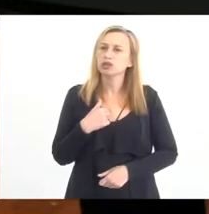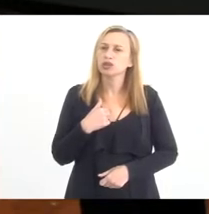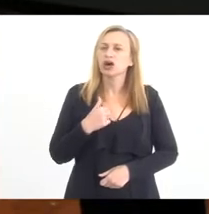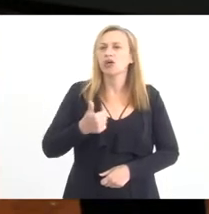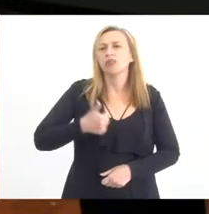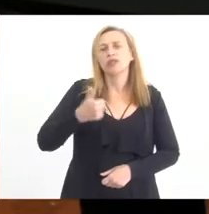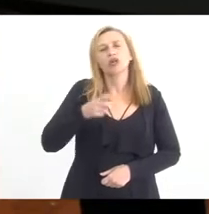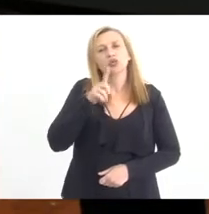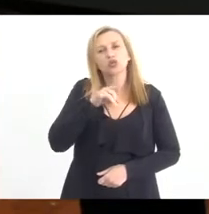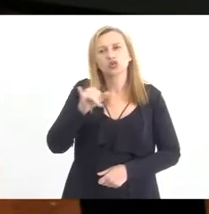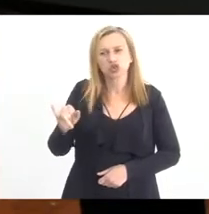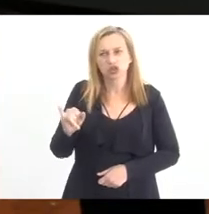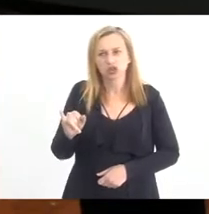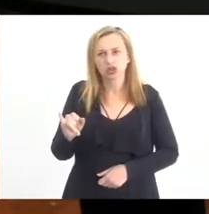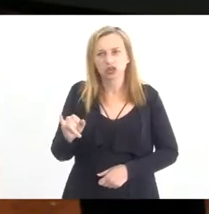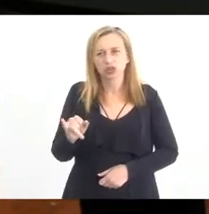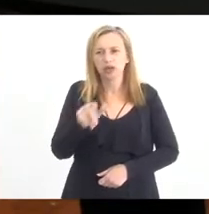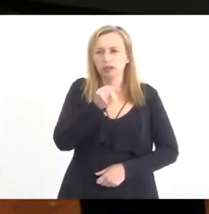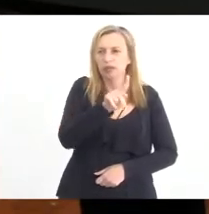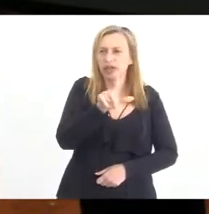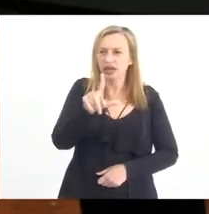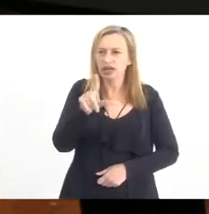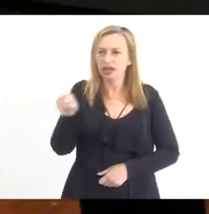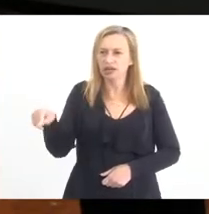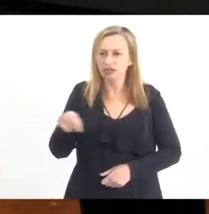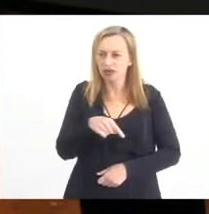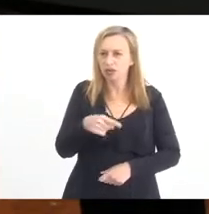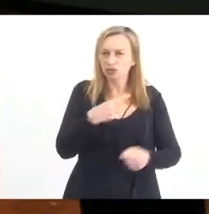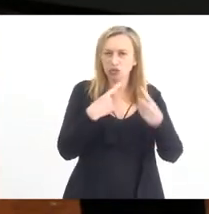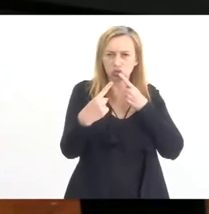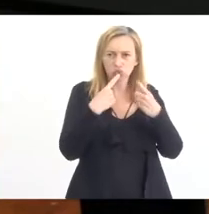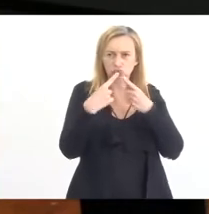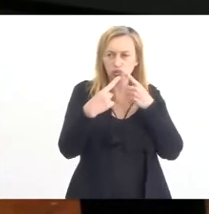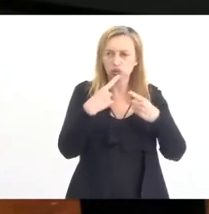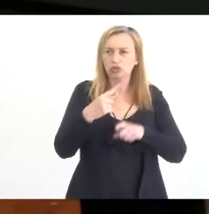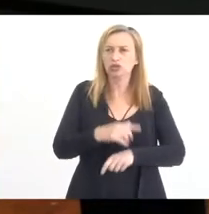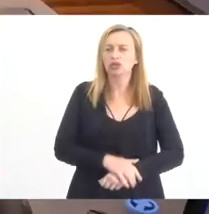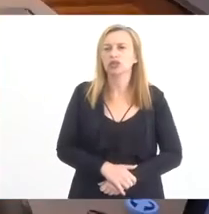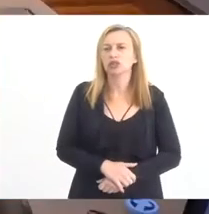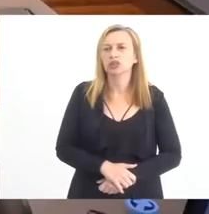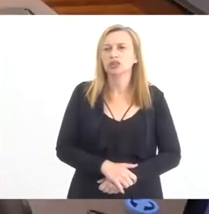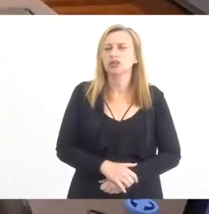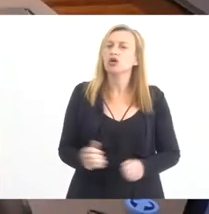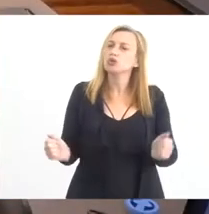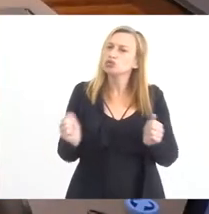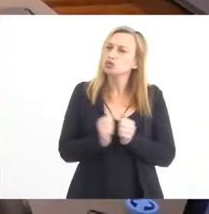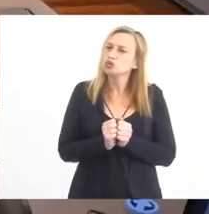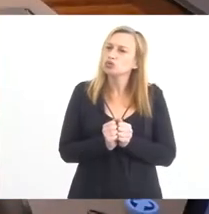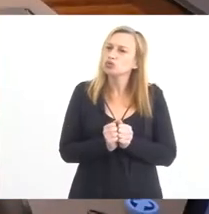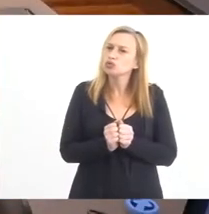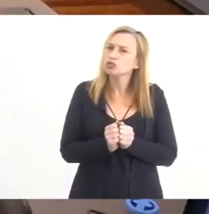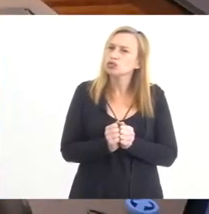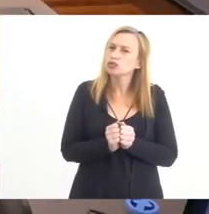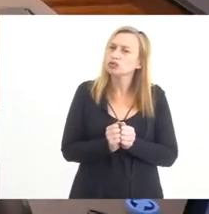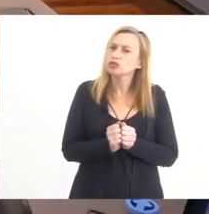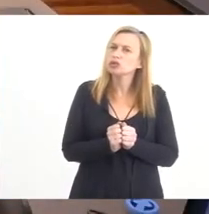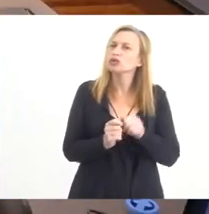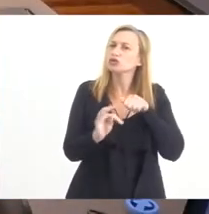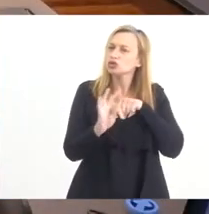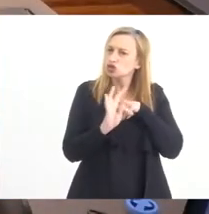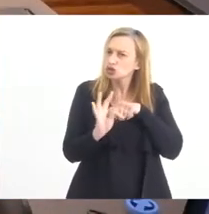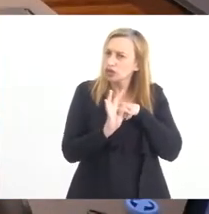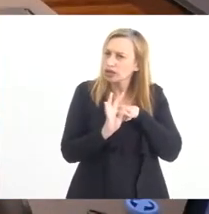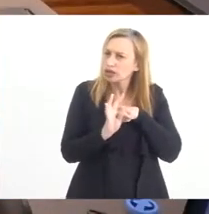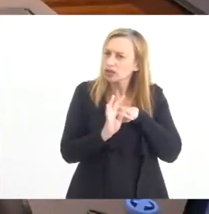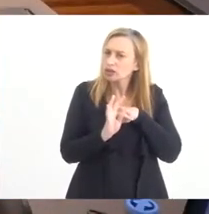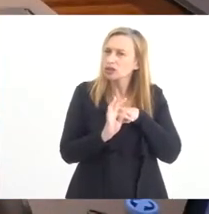no primeiro dia que a APL veio para o discurso. E estava junto com os técnicos, né?